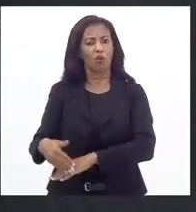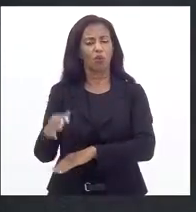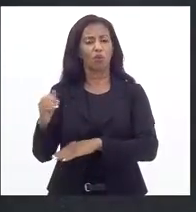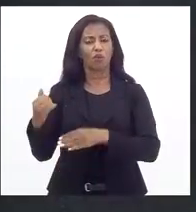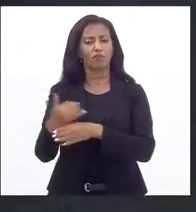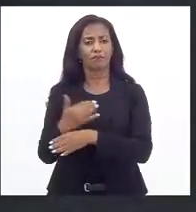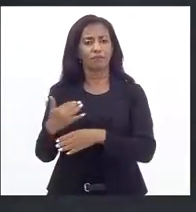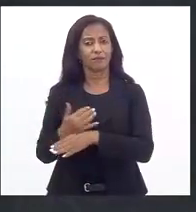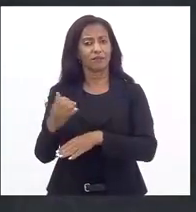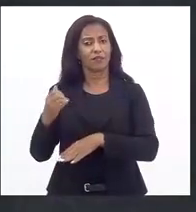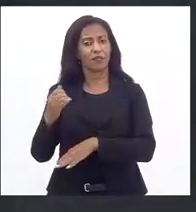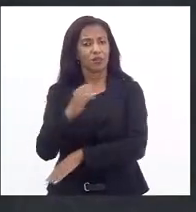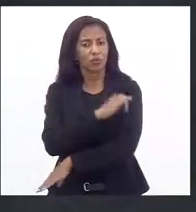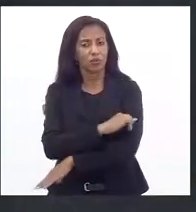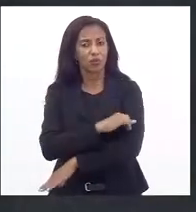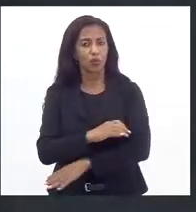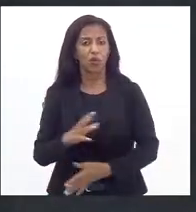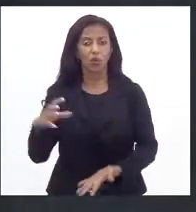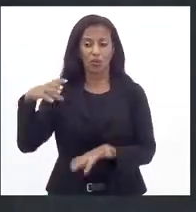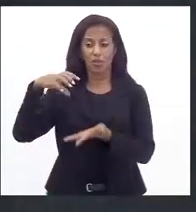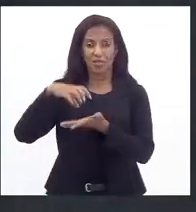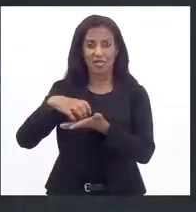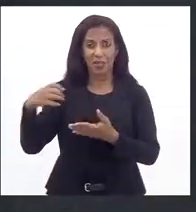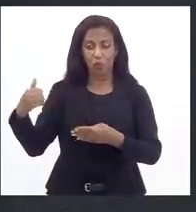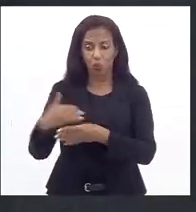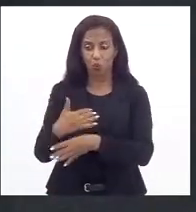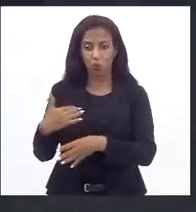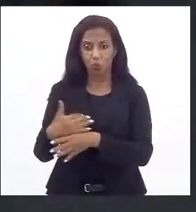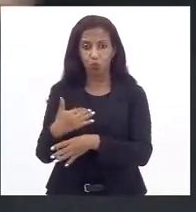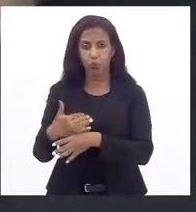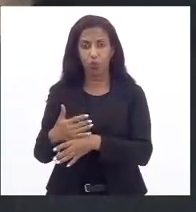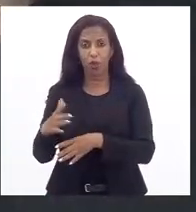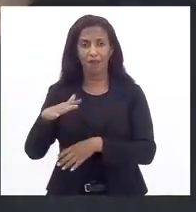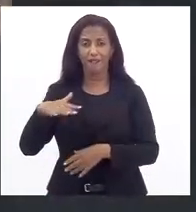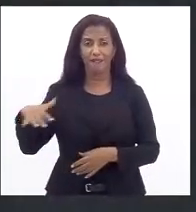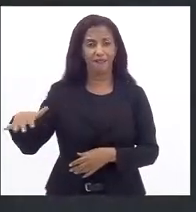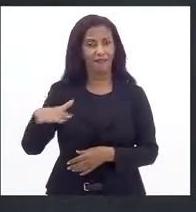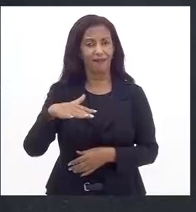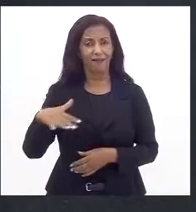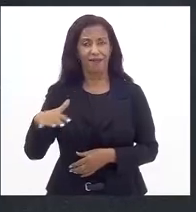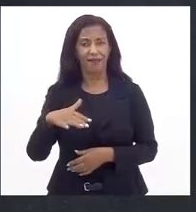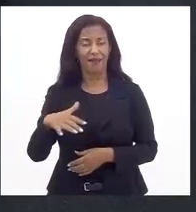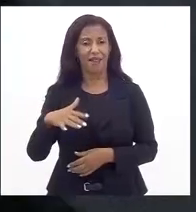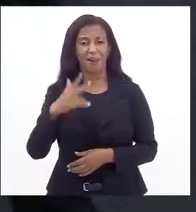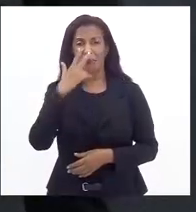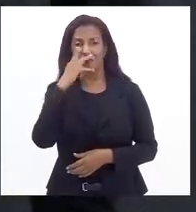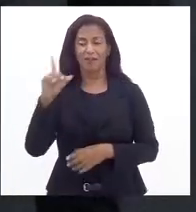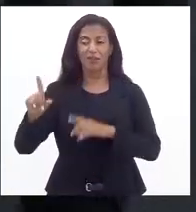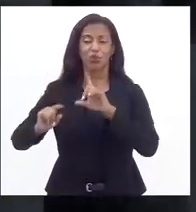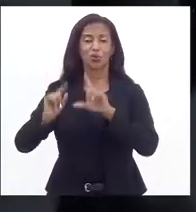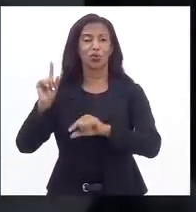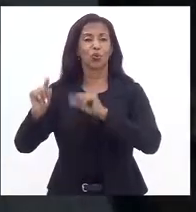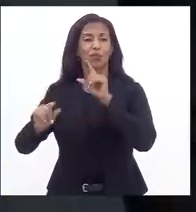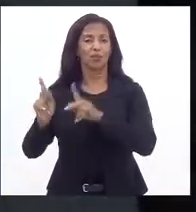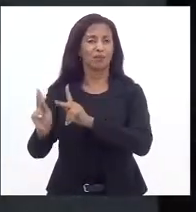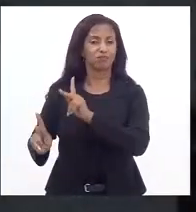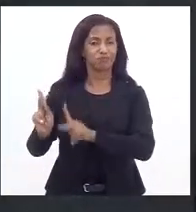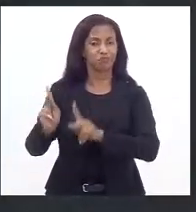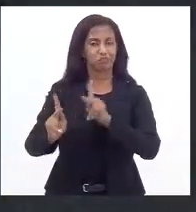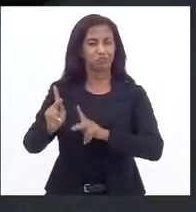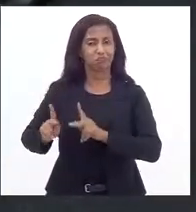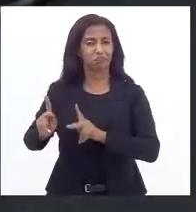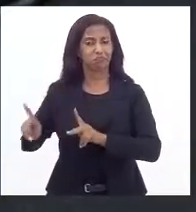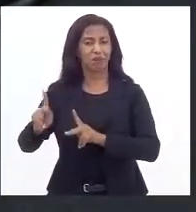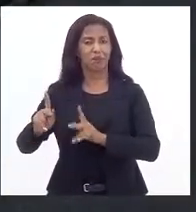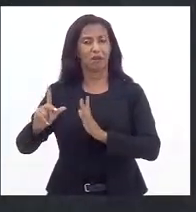Janeiro mas não só e o centro da cidade é uma das áreas preferidas e pela